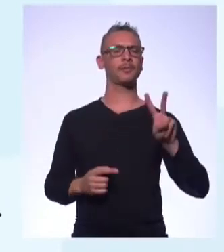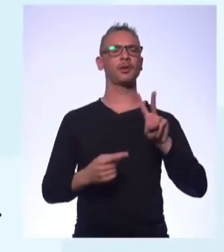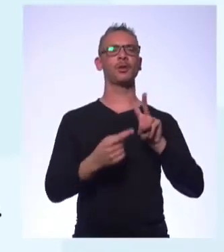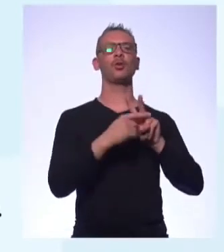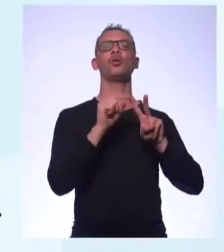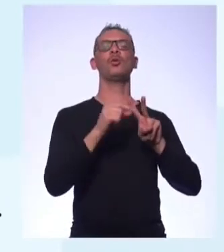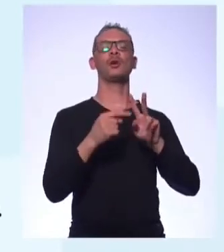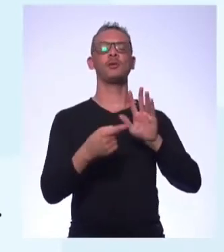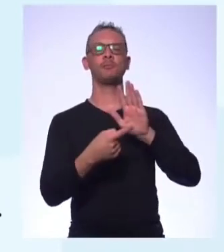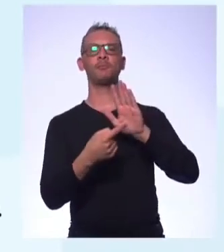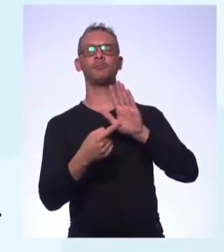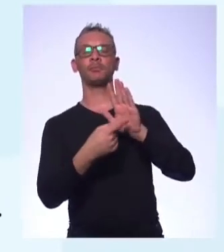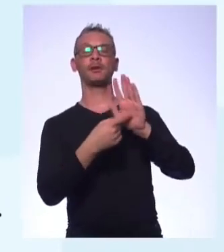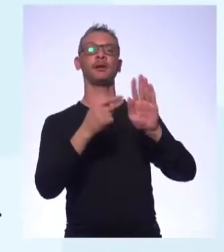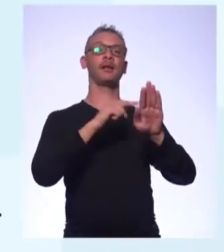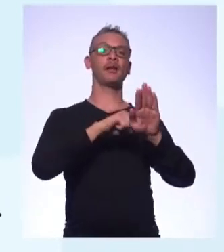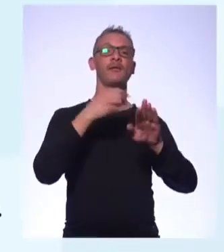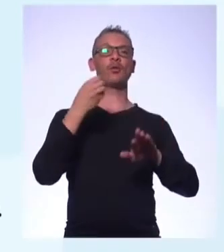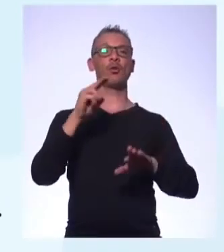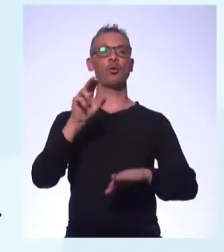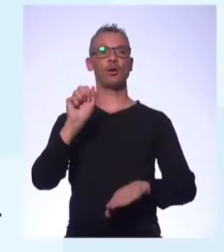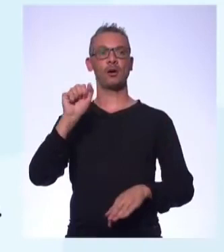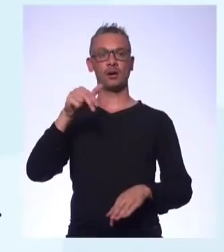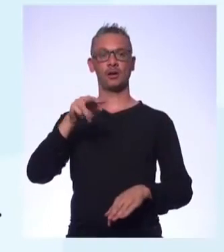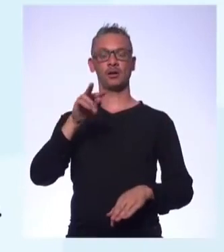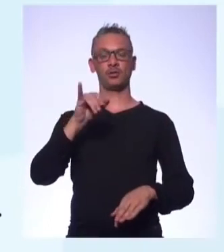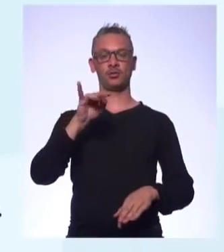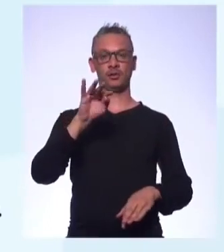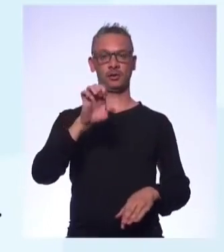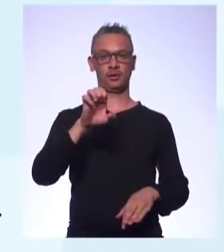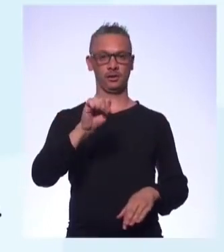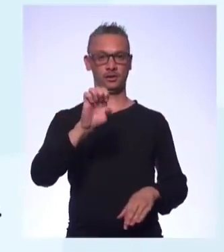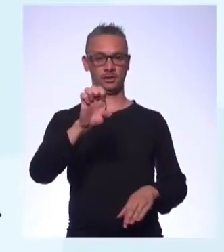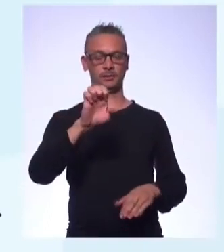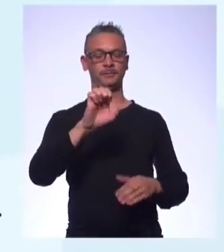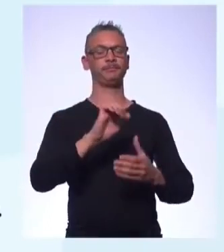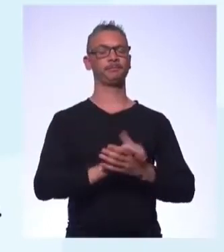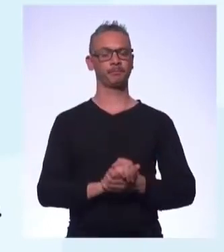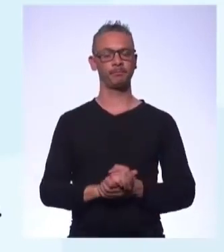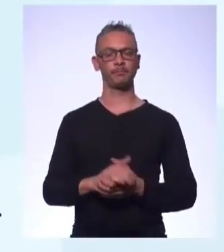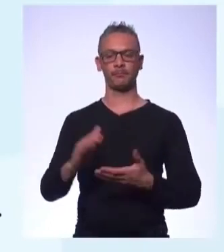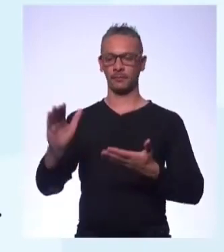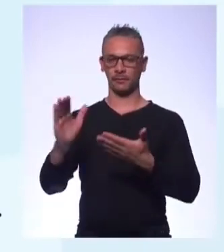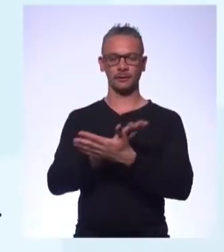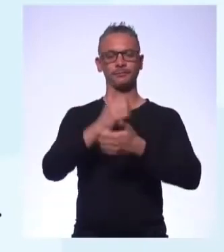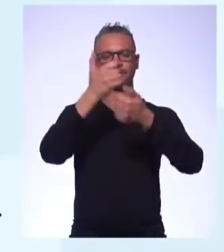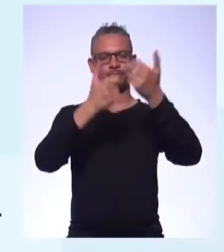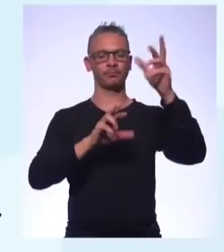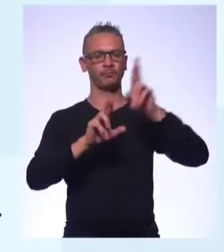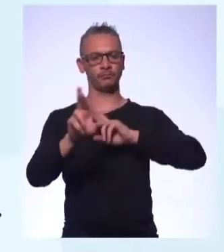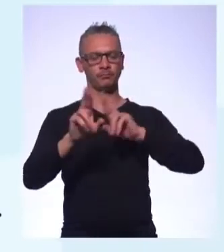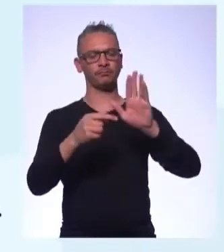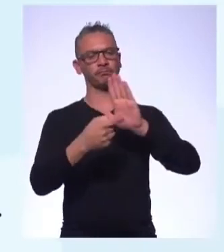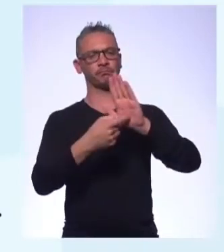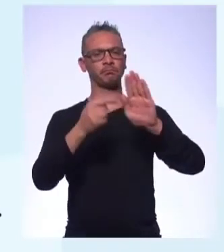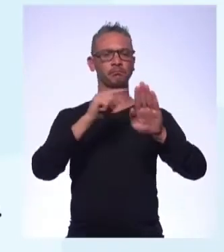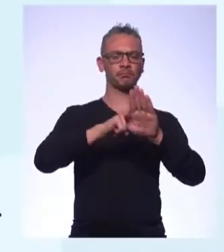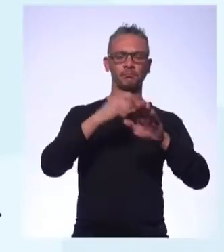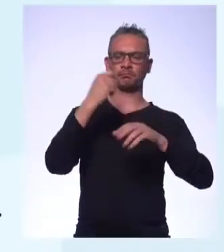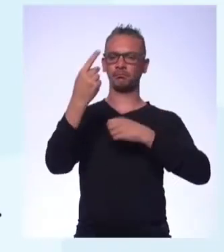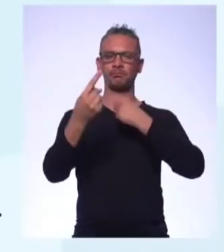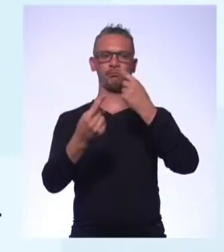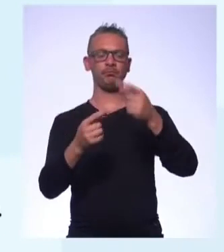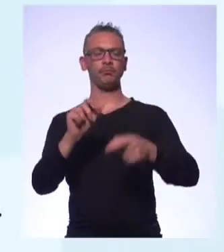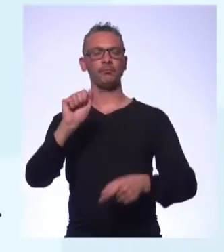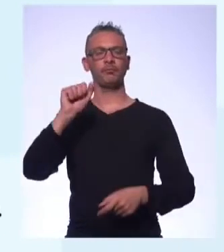Antítese. Estão falando antítese. Bastante gente participando, como sempre. Bem legal. Antítese. Alguns falando metáfora. Eles estão... Ih, eu acho que